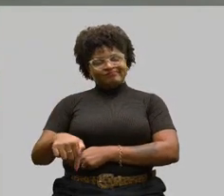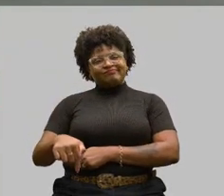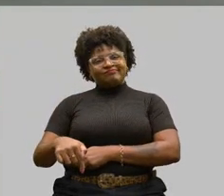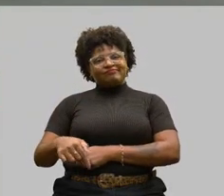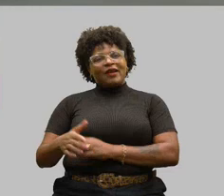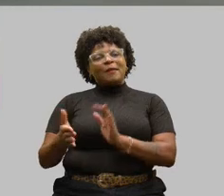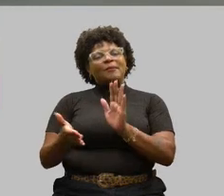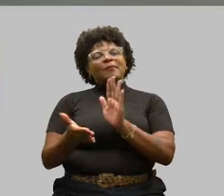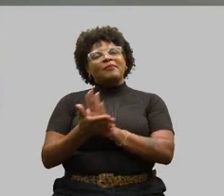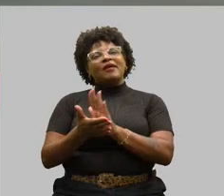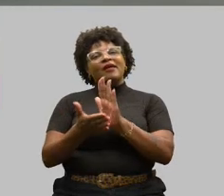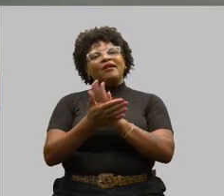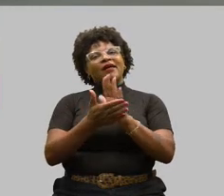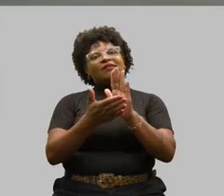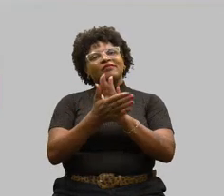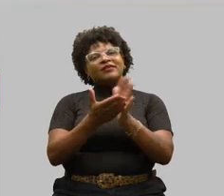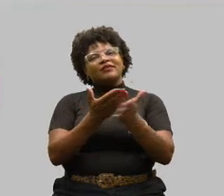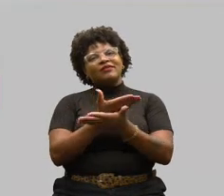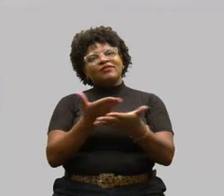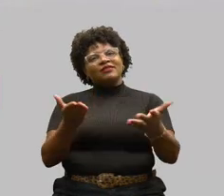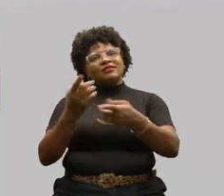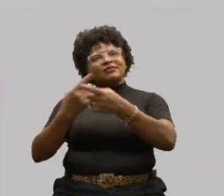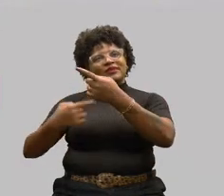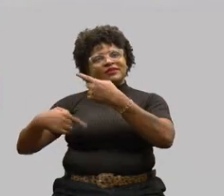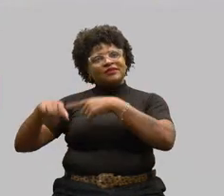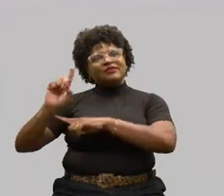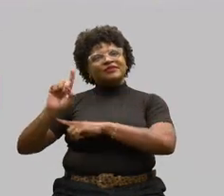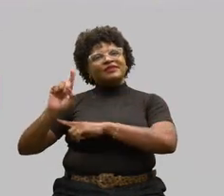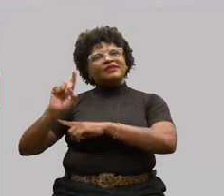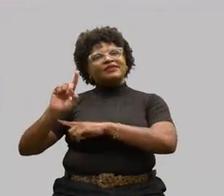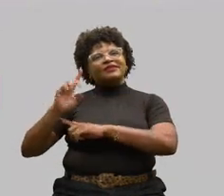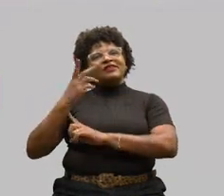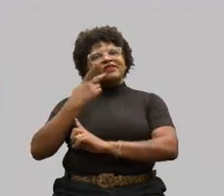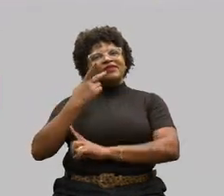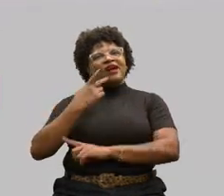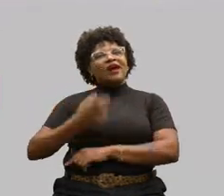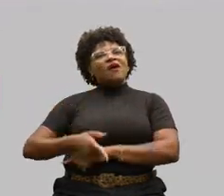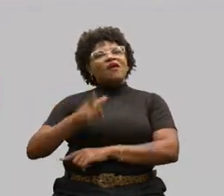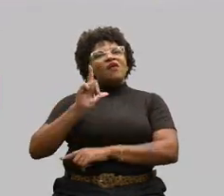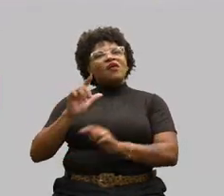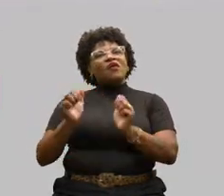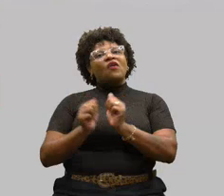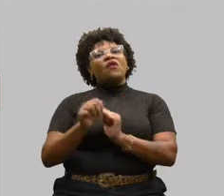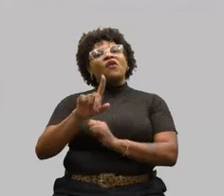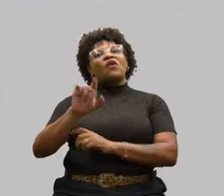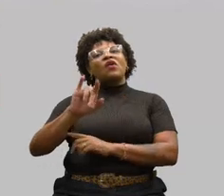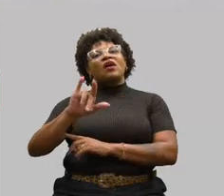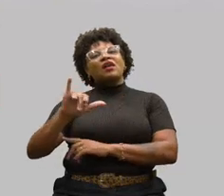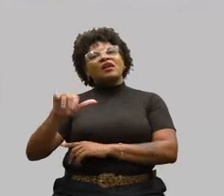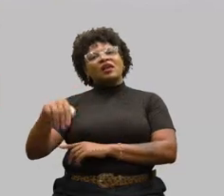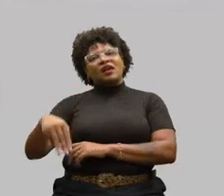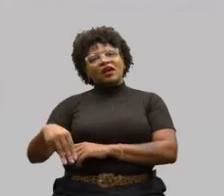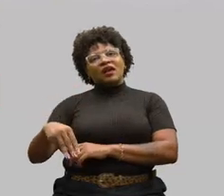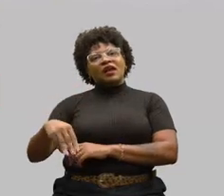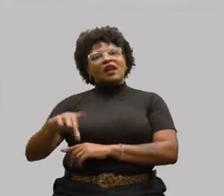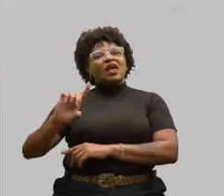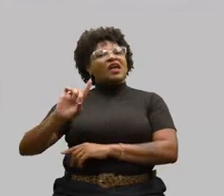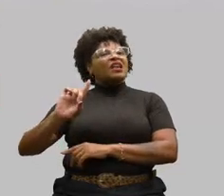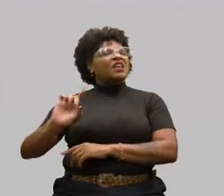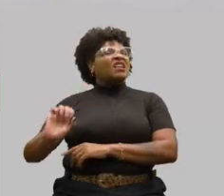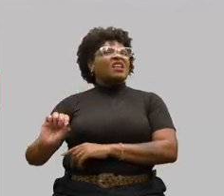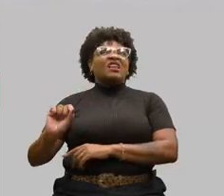parabenizar pelo avanço eu falei ontem até com a Lilian que Independente de partido inclusive